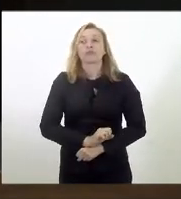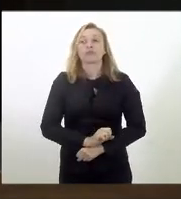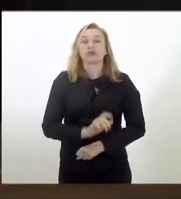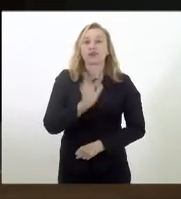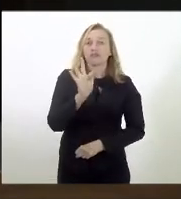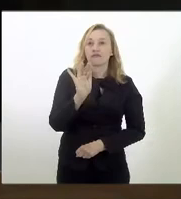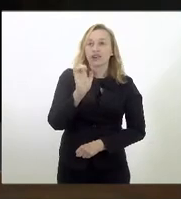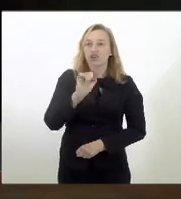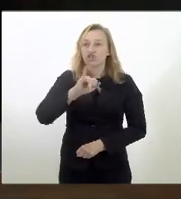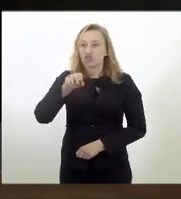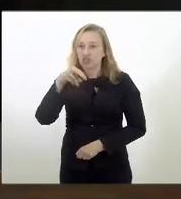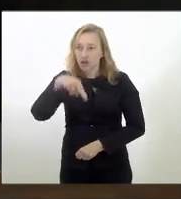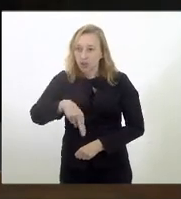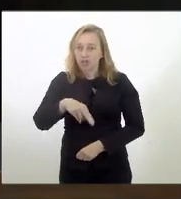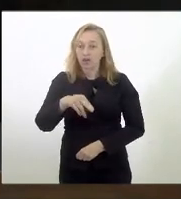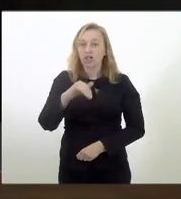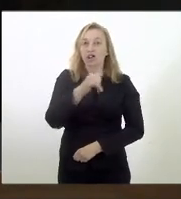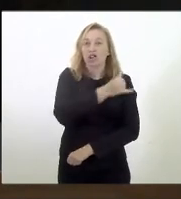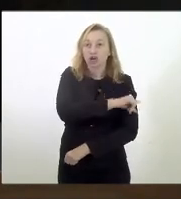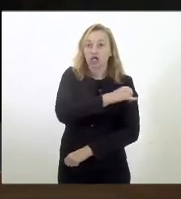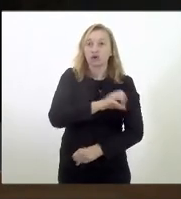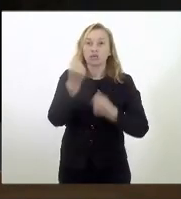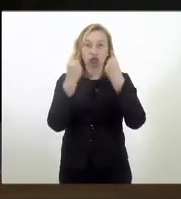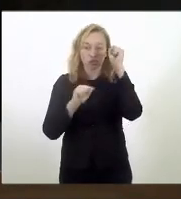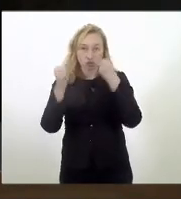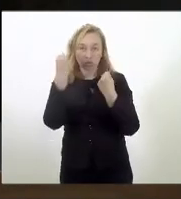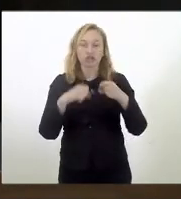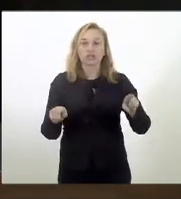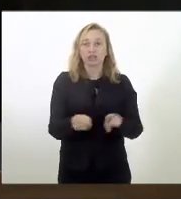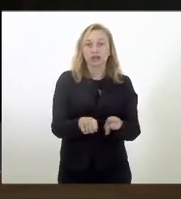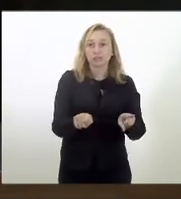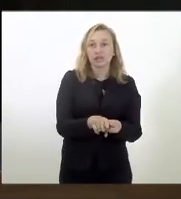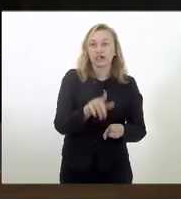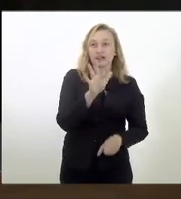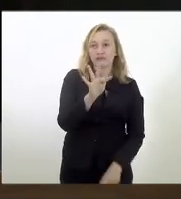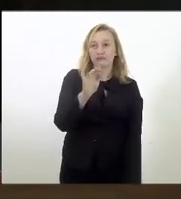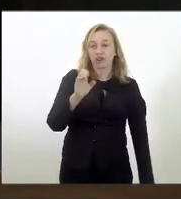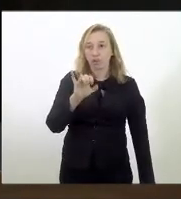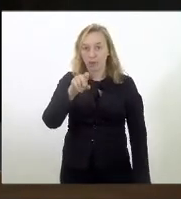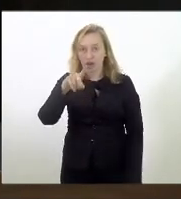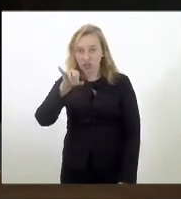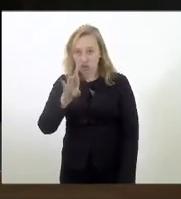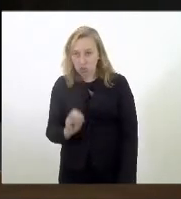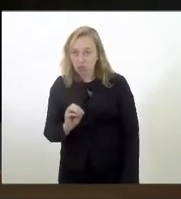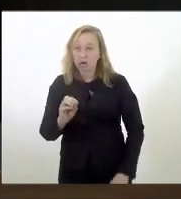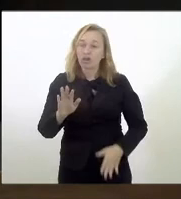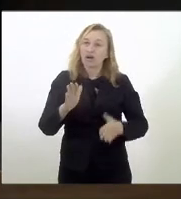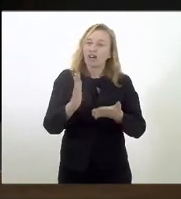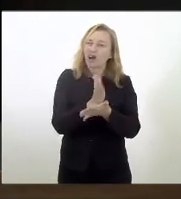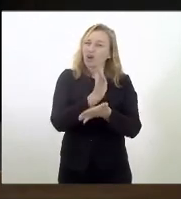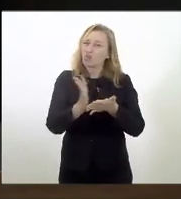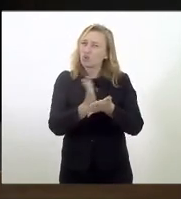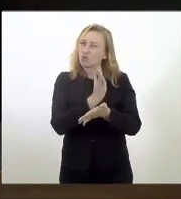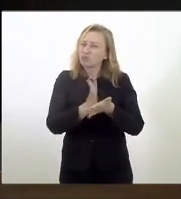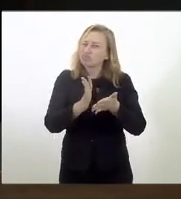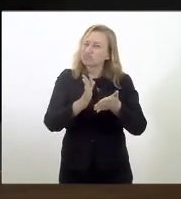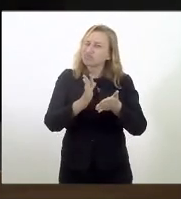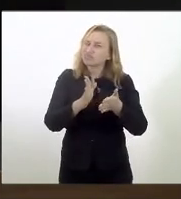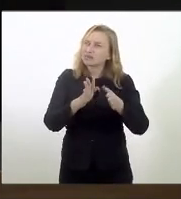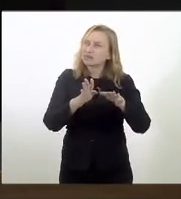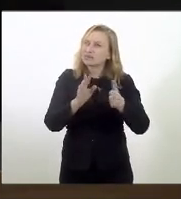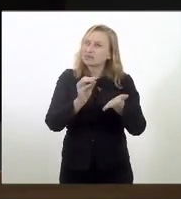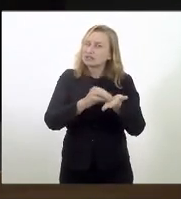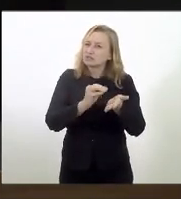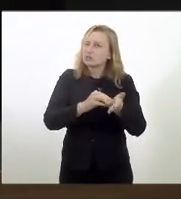Firjan, Rio Indústria, própria Fecomércio, algumas desigualdades, eu diria,